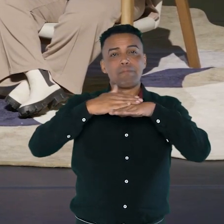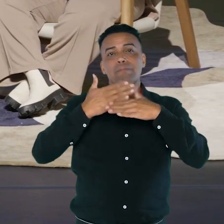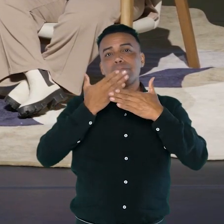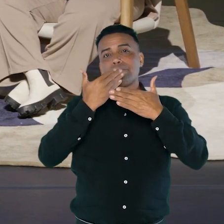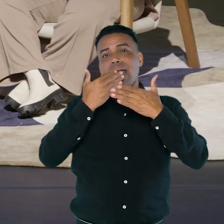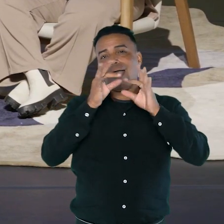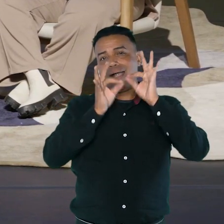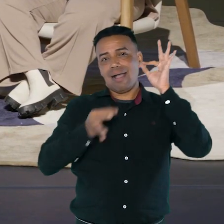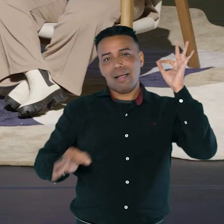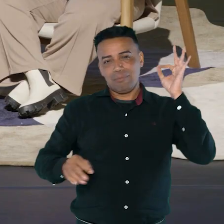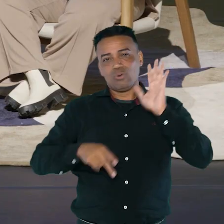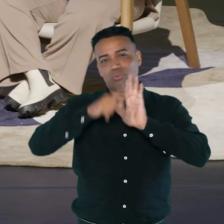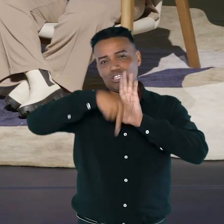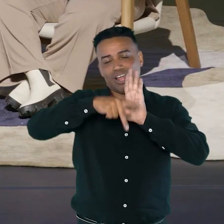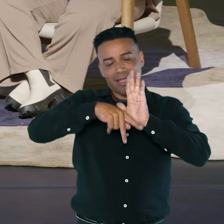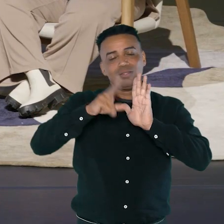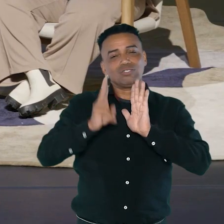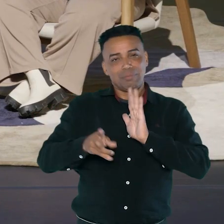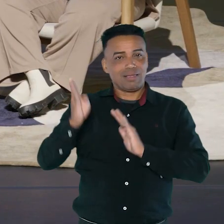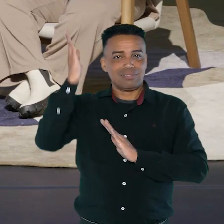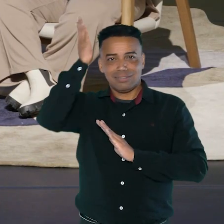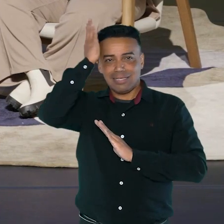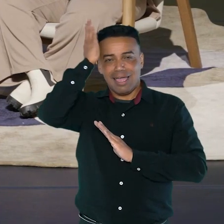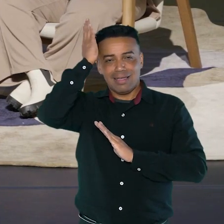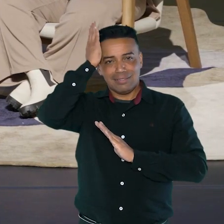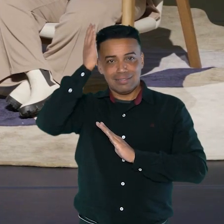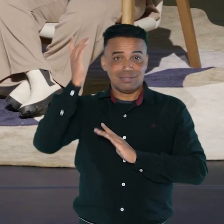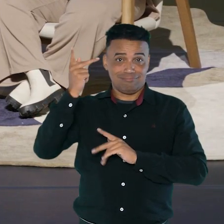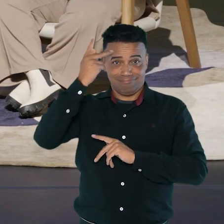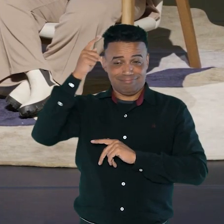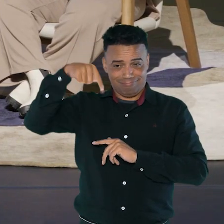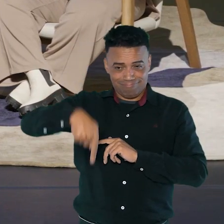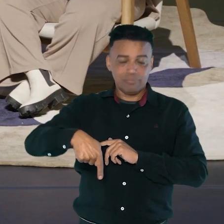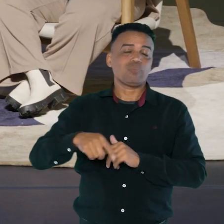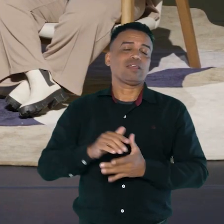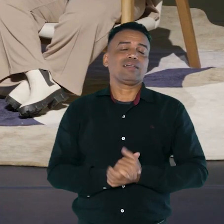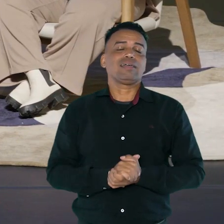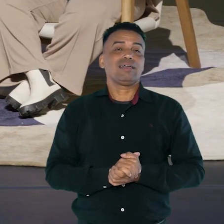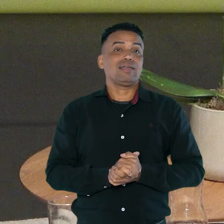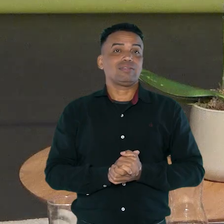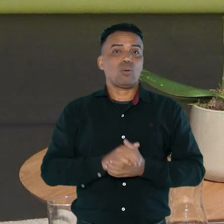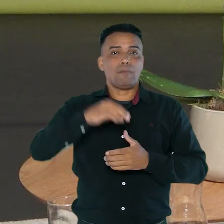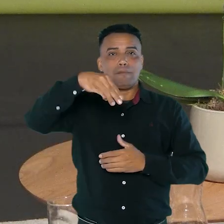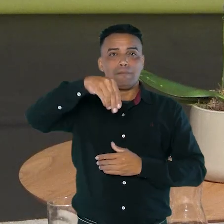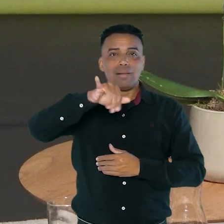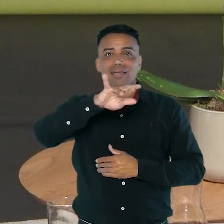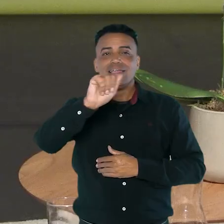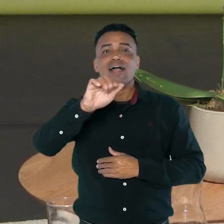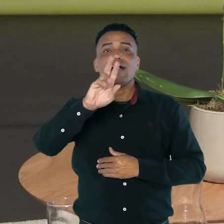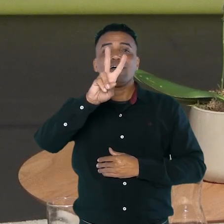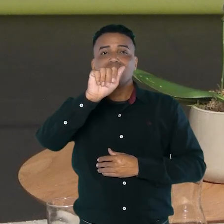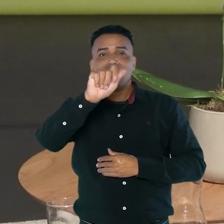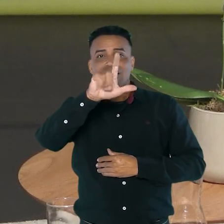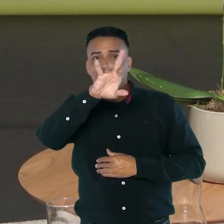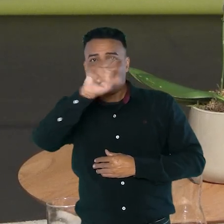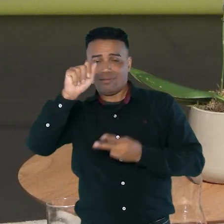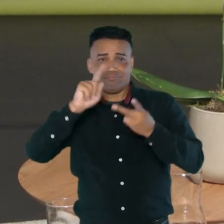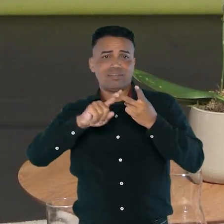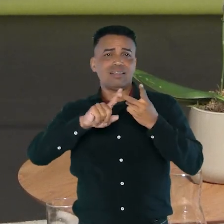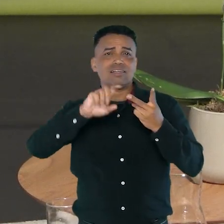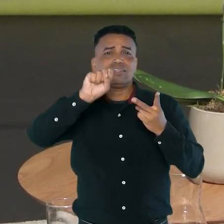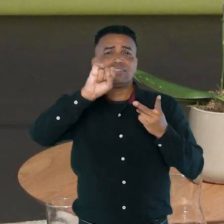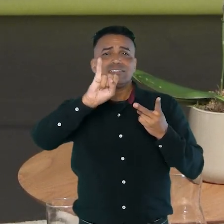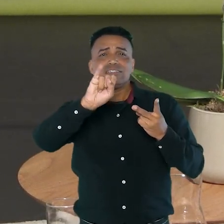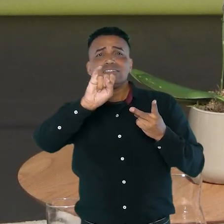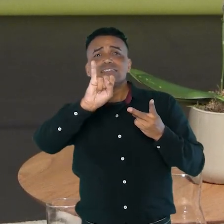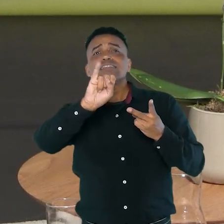por mês no Sesc Pinheiros. E a próxima reunião nossa vai ser com Maria Valéria Rezende e Silvio Meira,